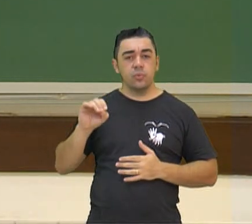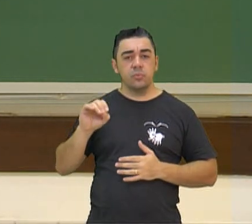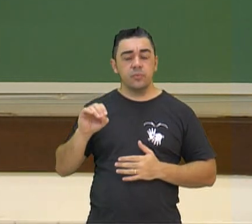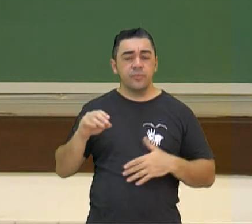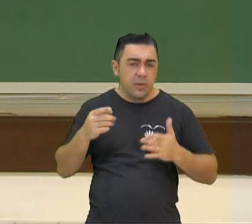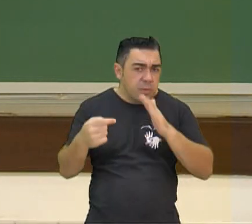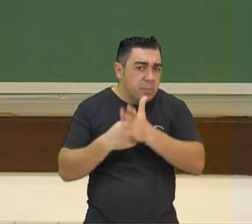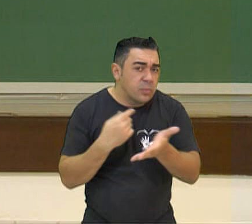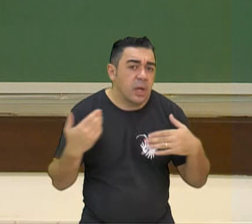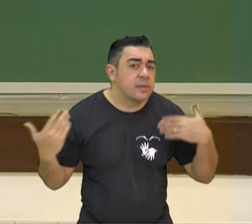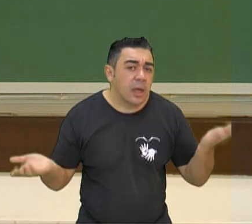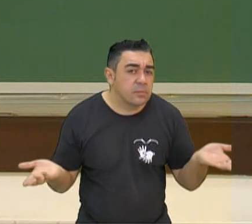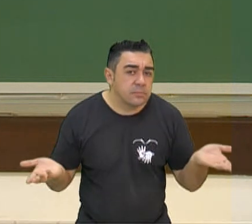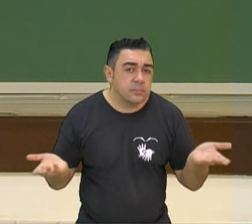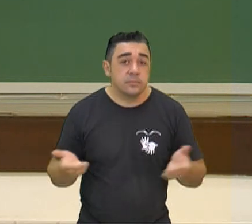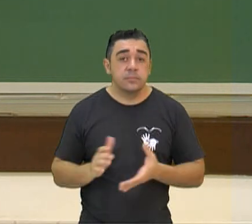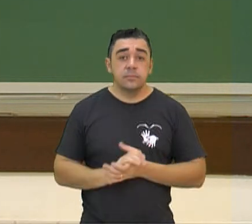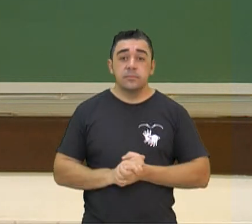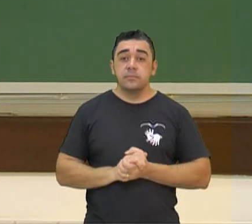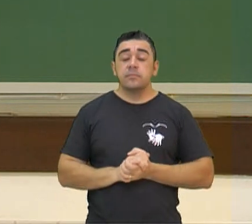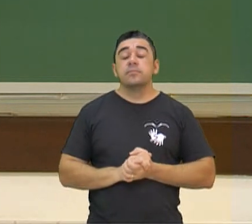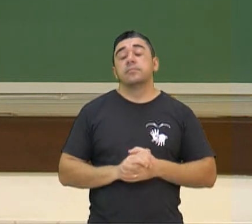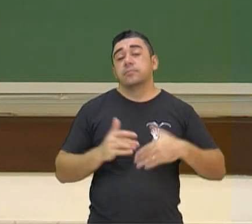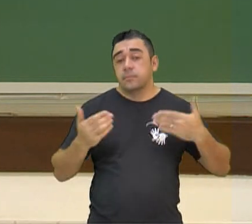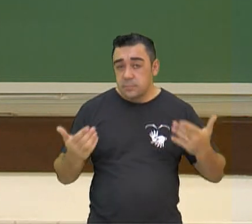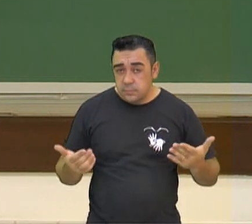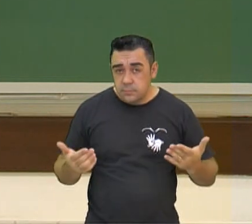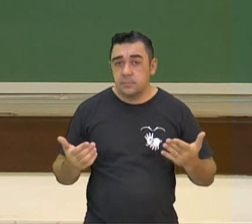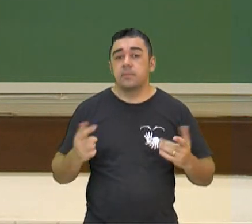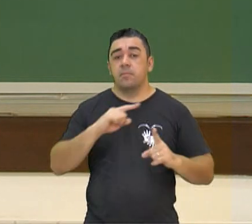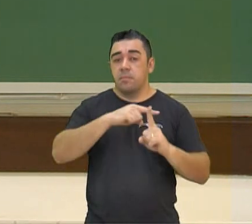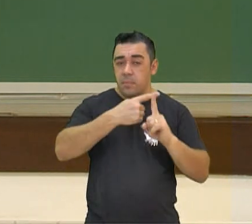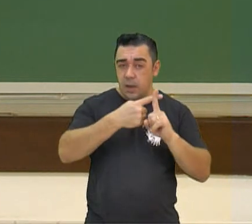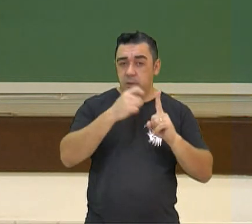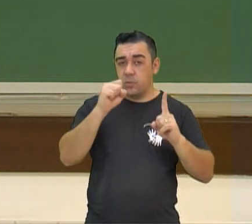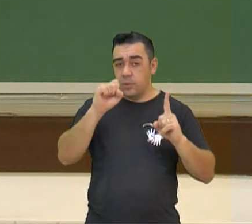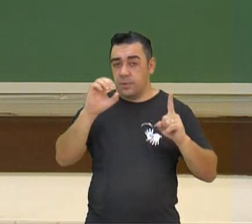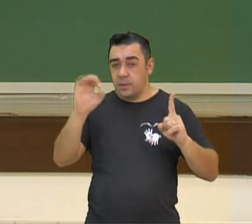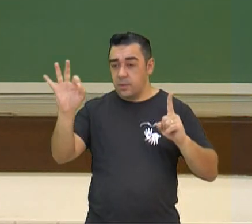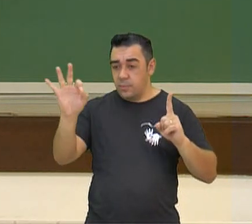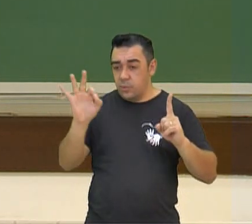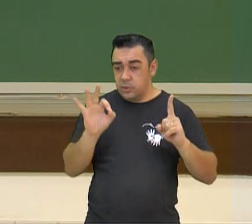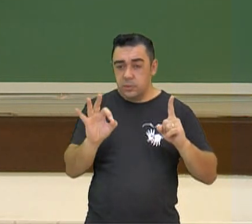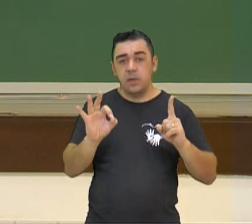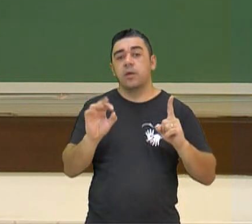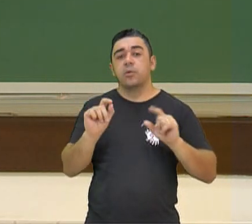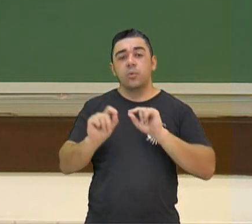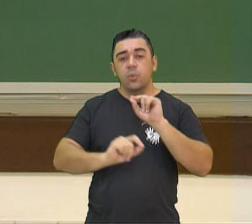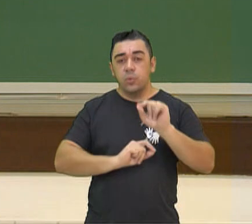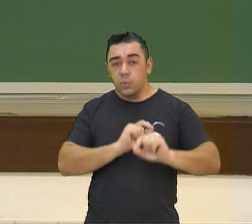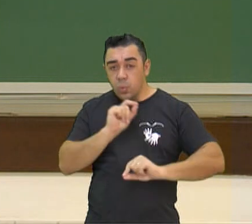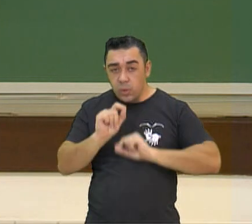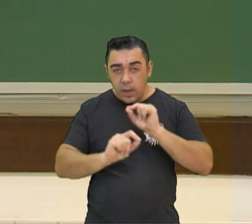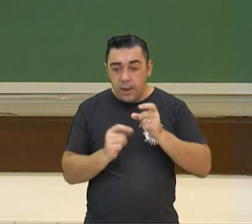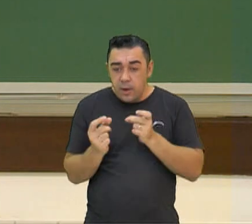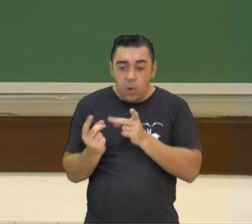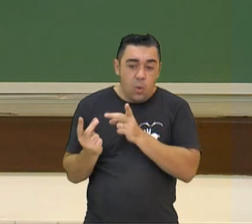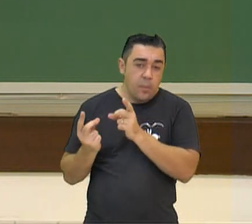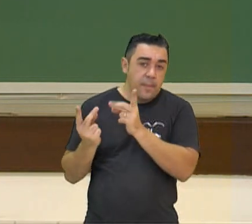dizer para você o seguinte: mais de 80% do comércio do planeta é feito por